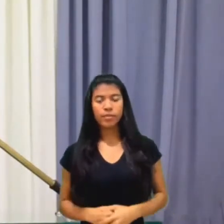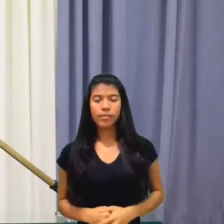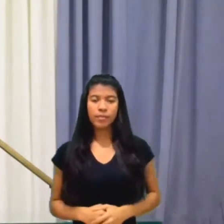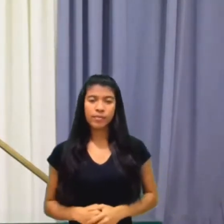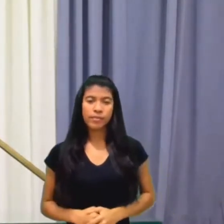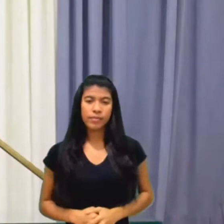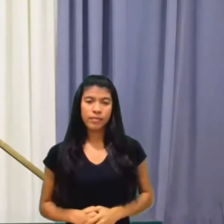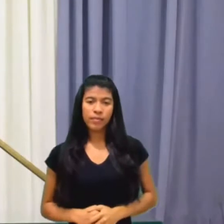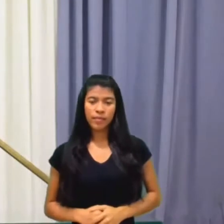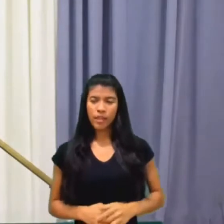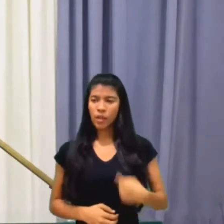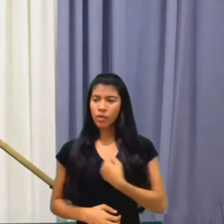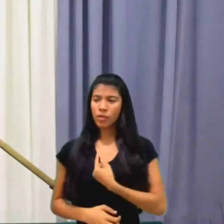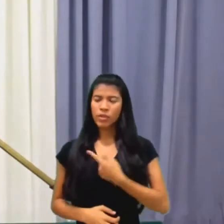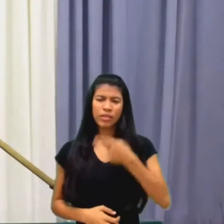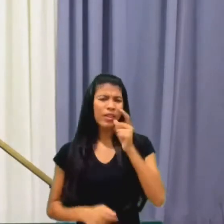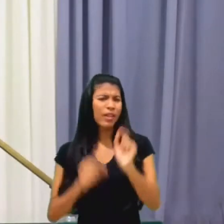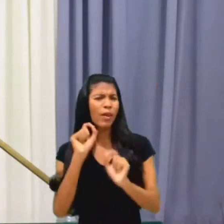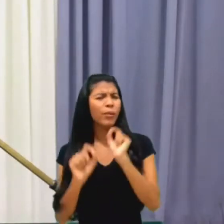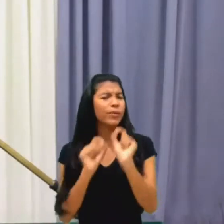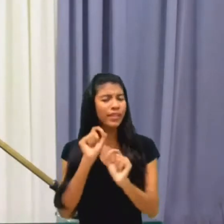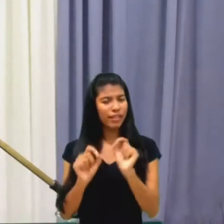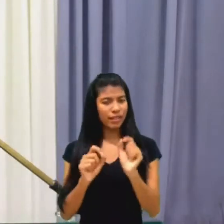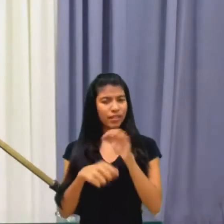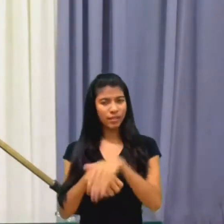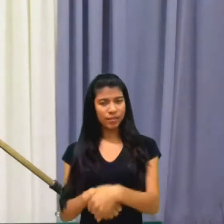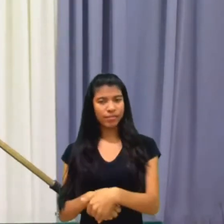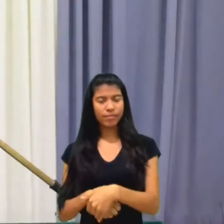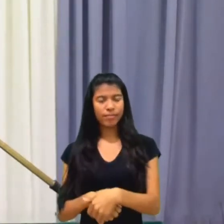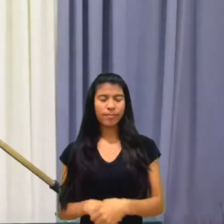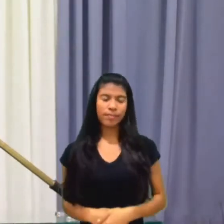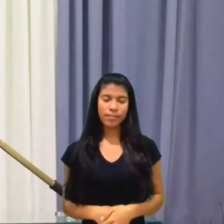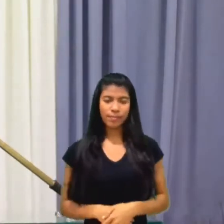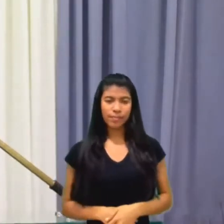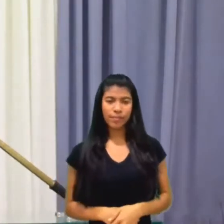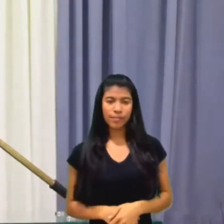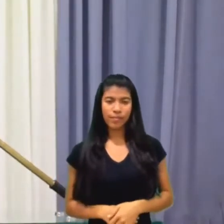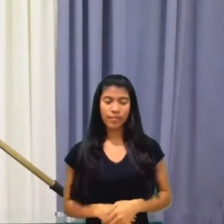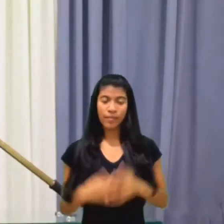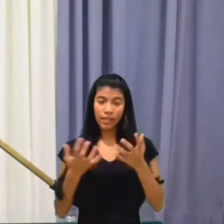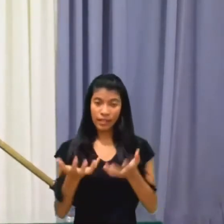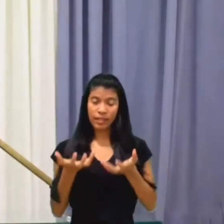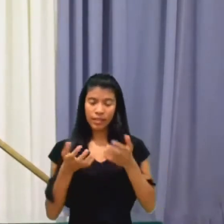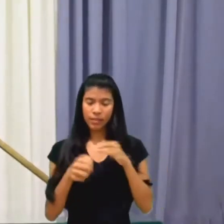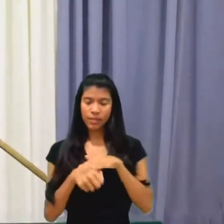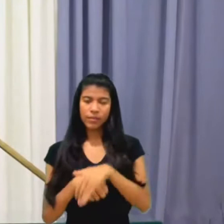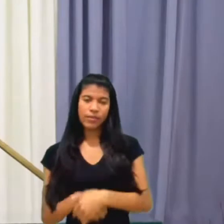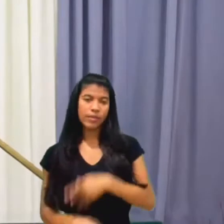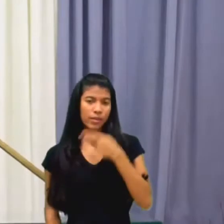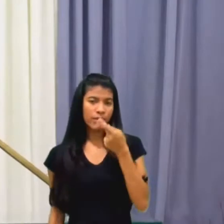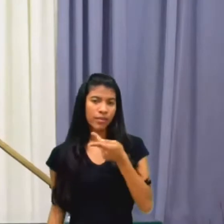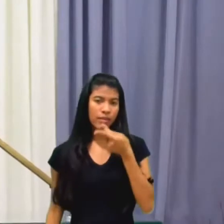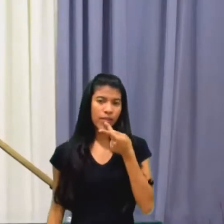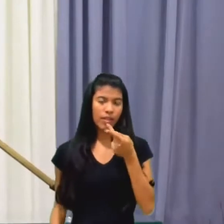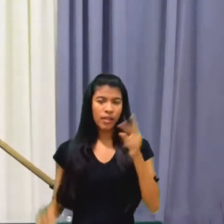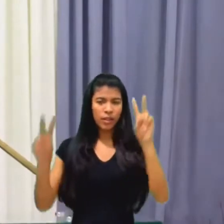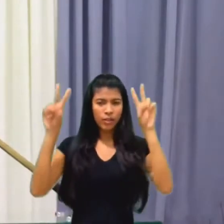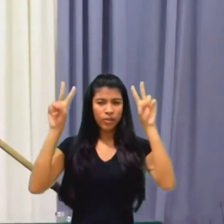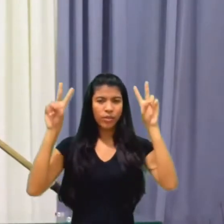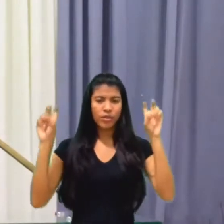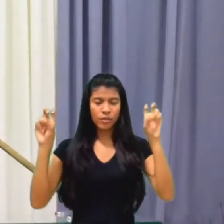iremos falar sobre a igreja nesta noite? Queremos, nesta noite, falar a respeito